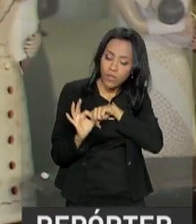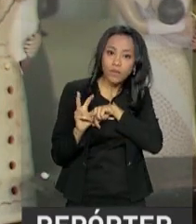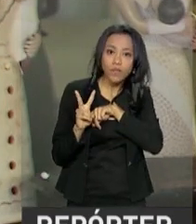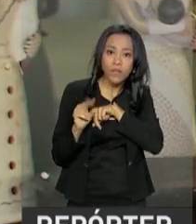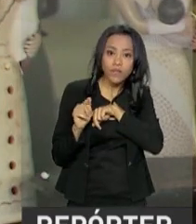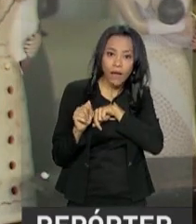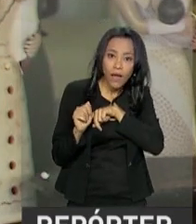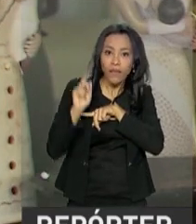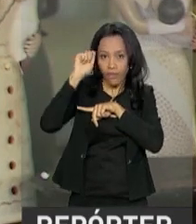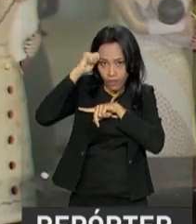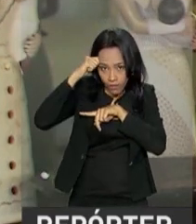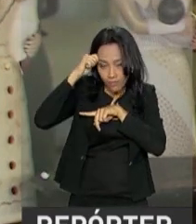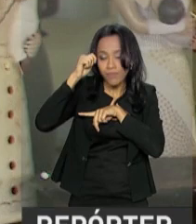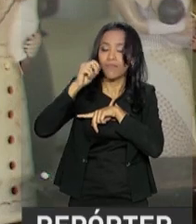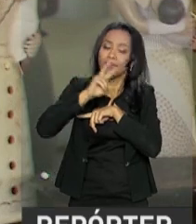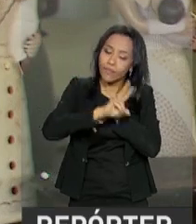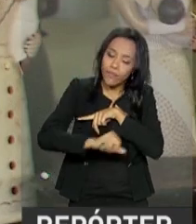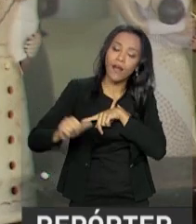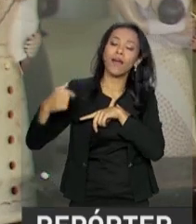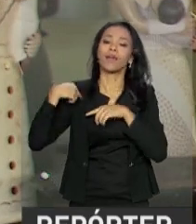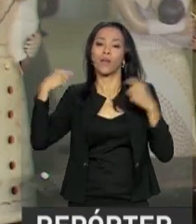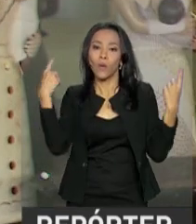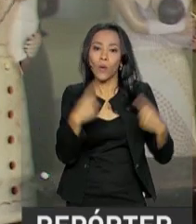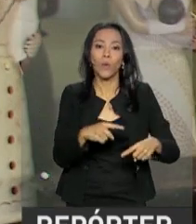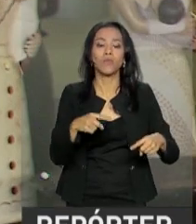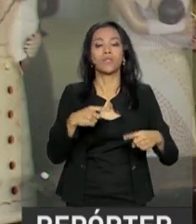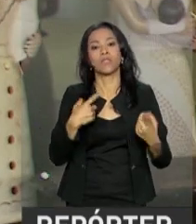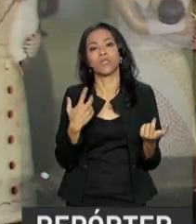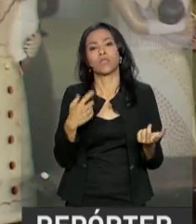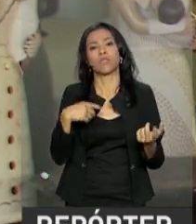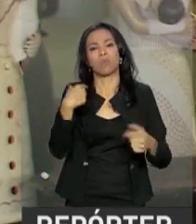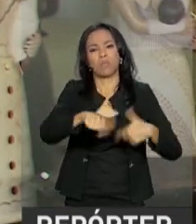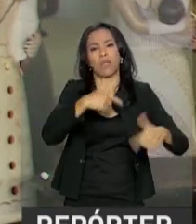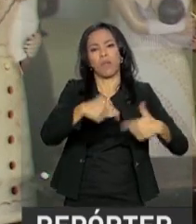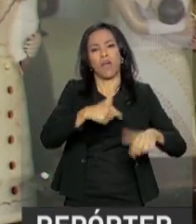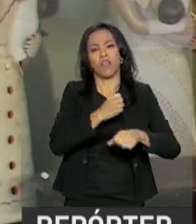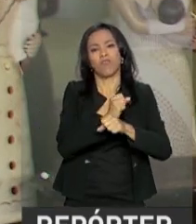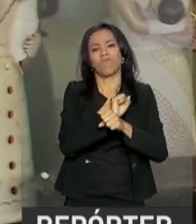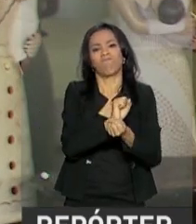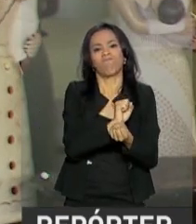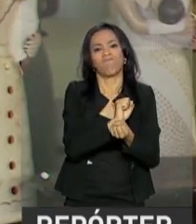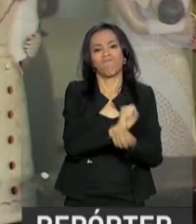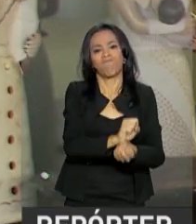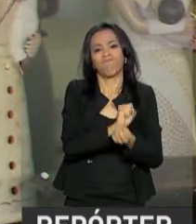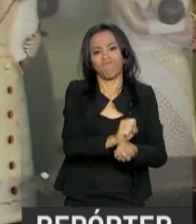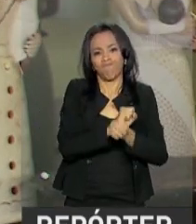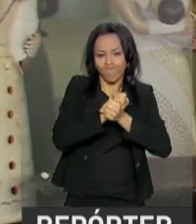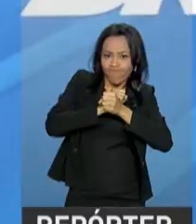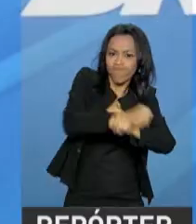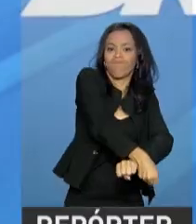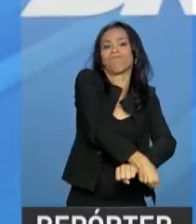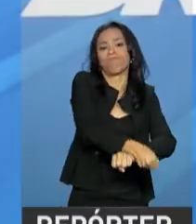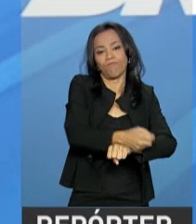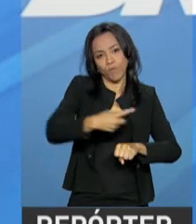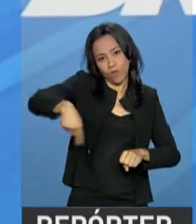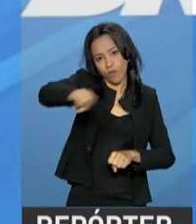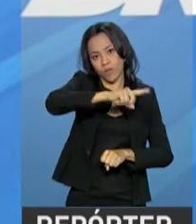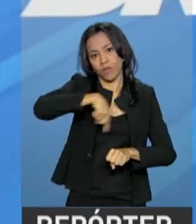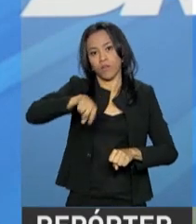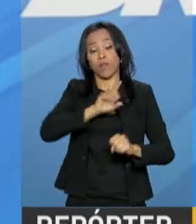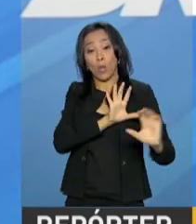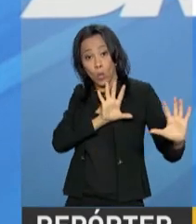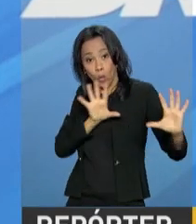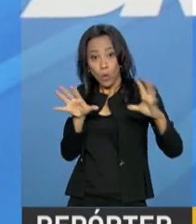para negros vai combater o trabalho ilegal e reduzir a violência contra essa população. Essa medida,